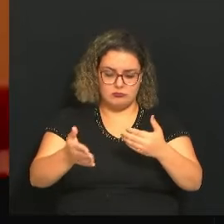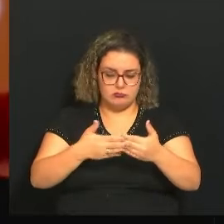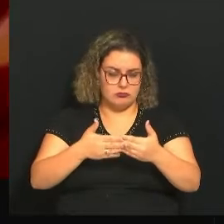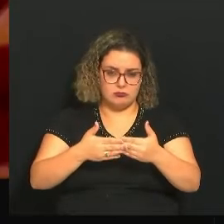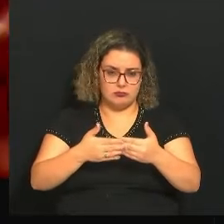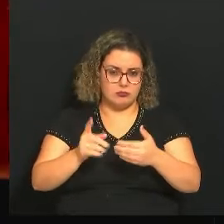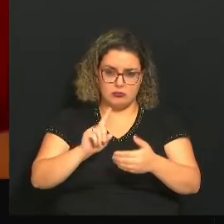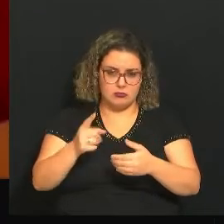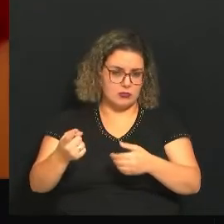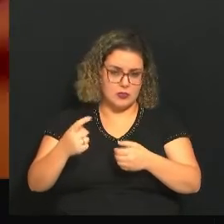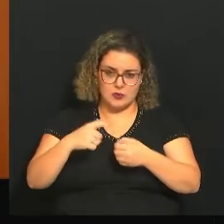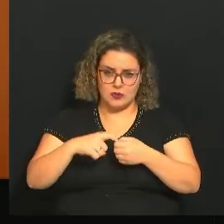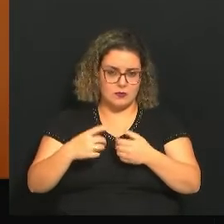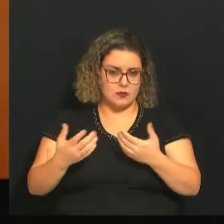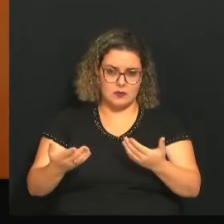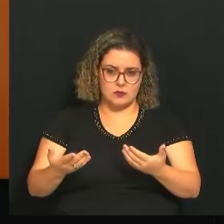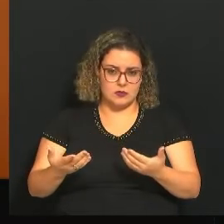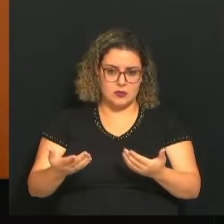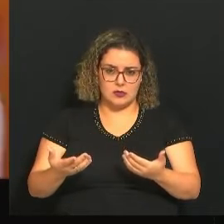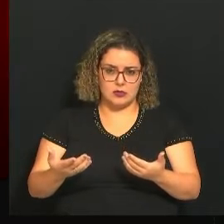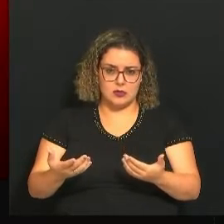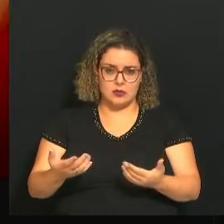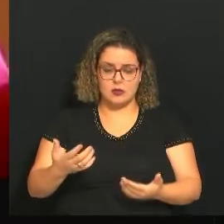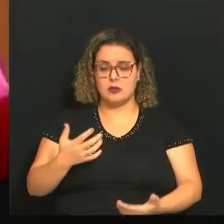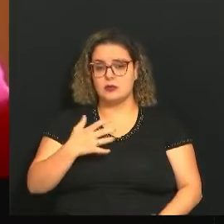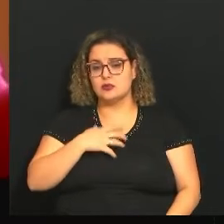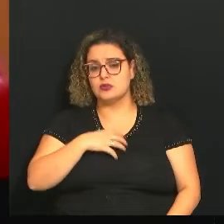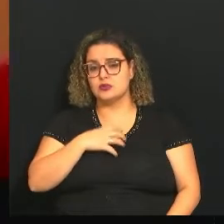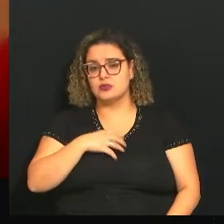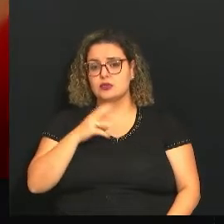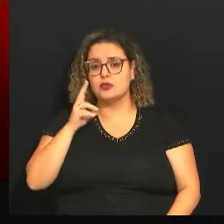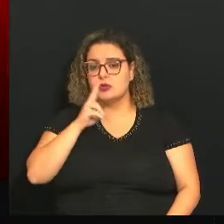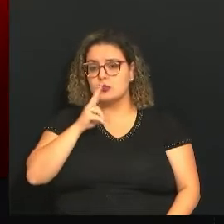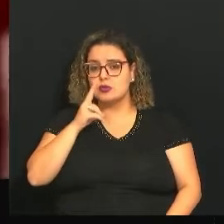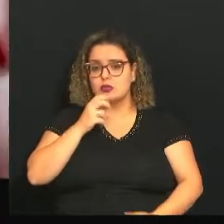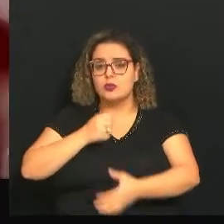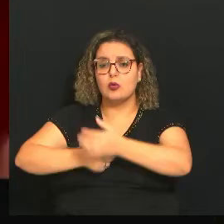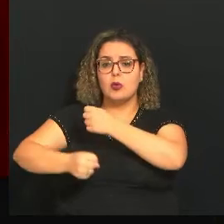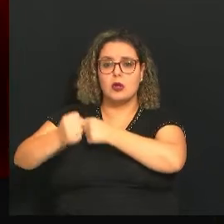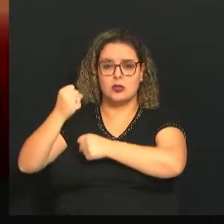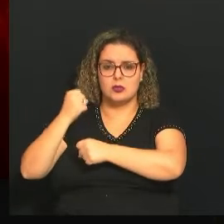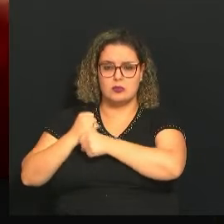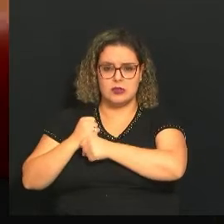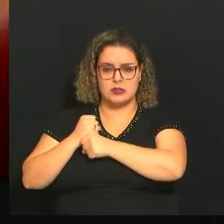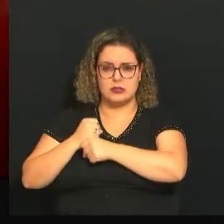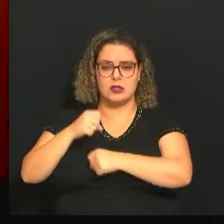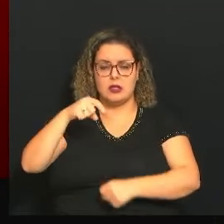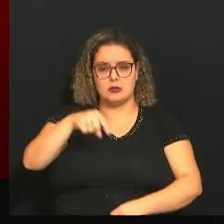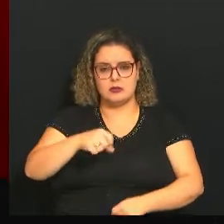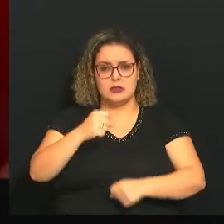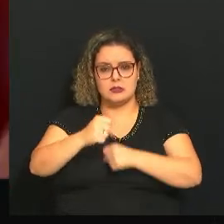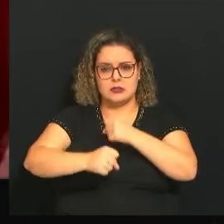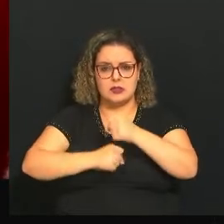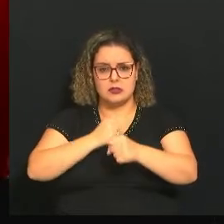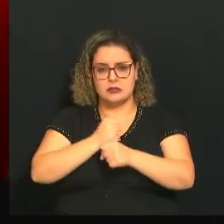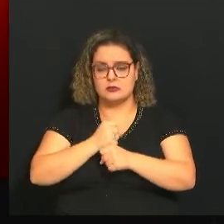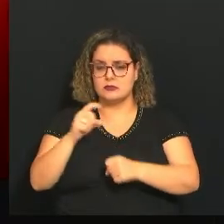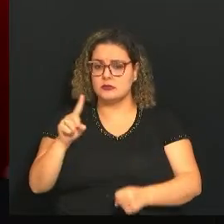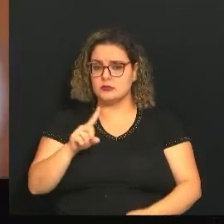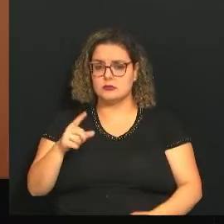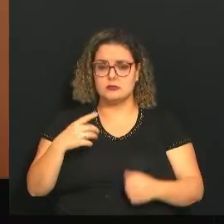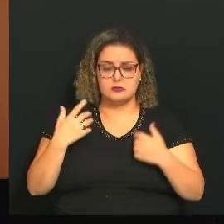voltar, né? Então, é uma situação que era emergencial ano passado. E esse ano, não. Então,